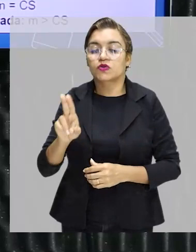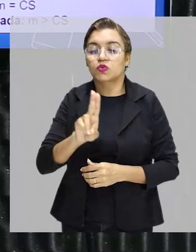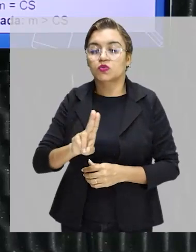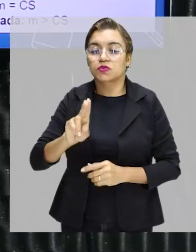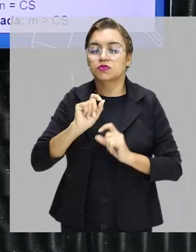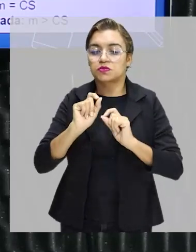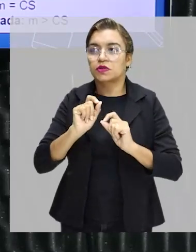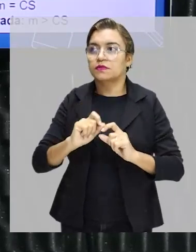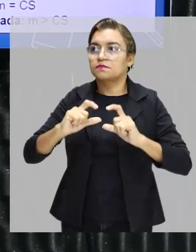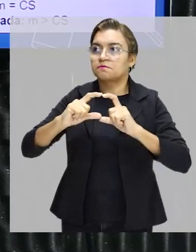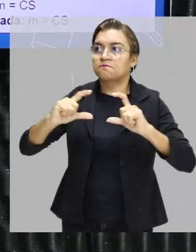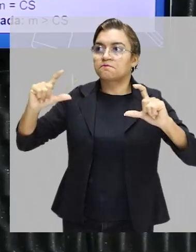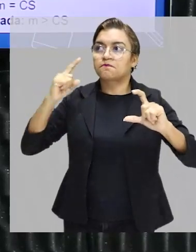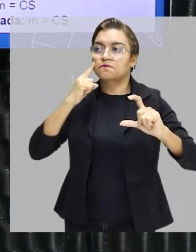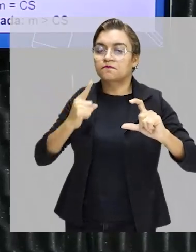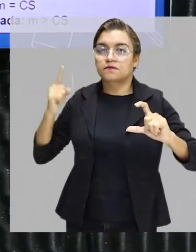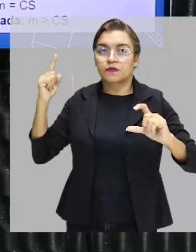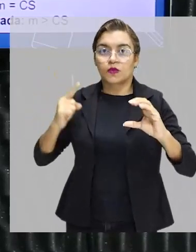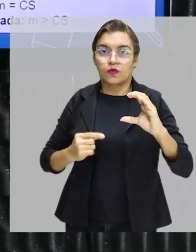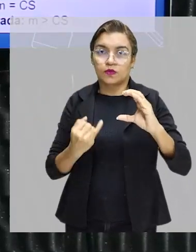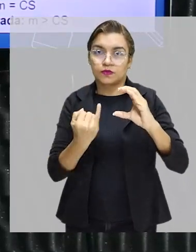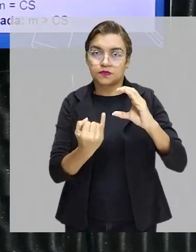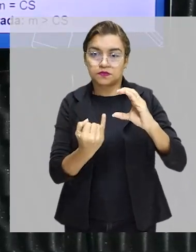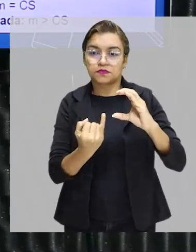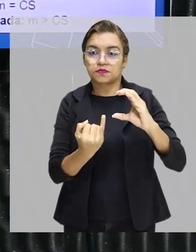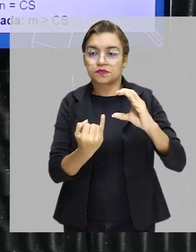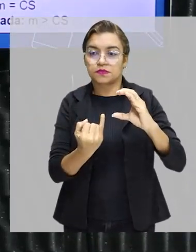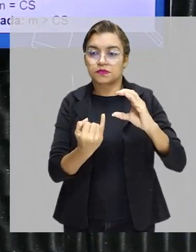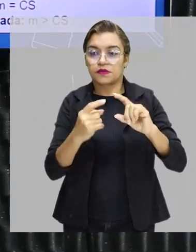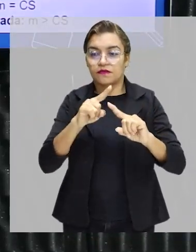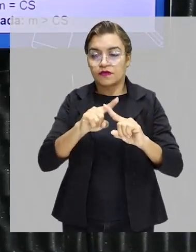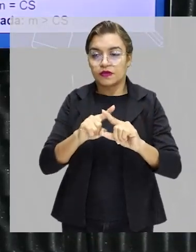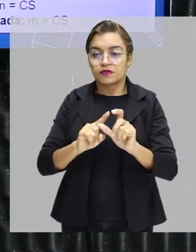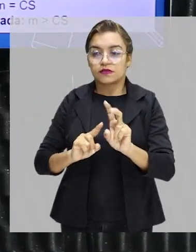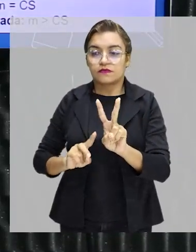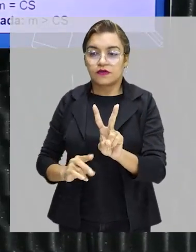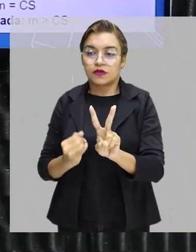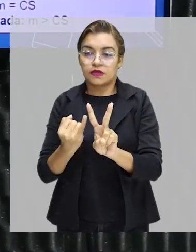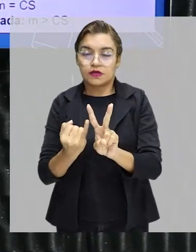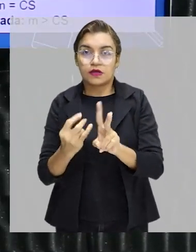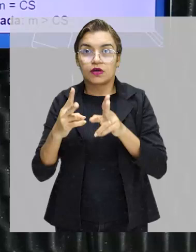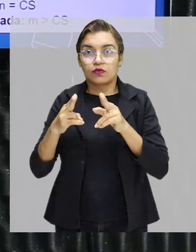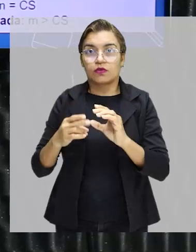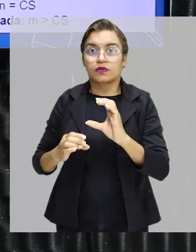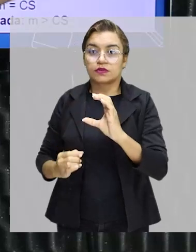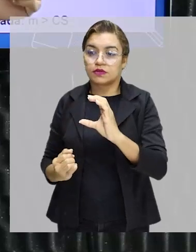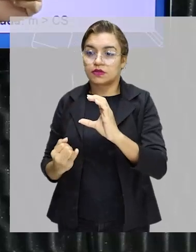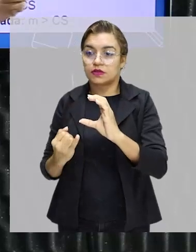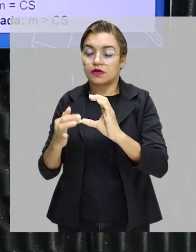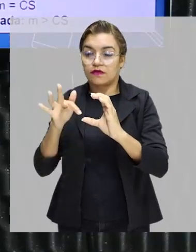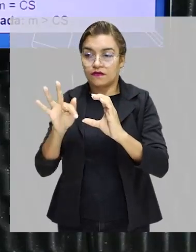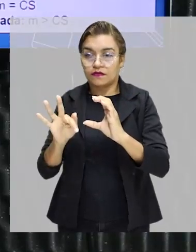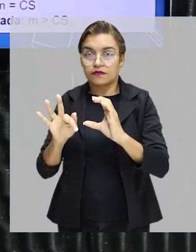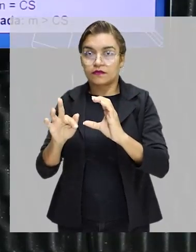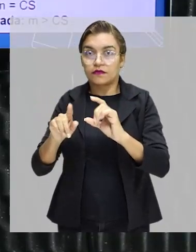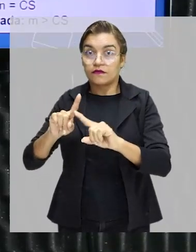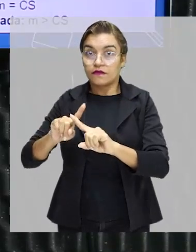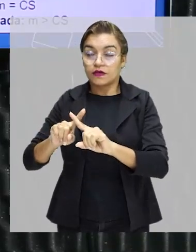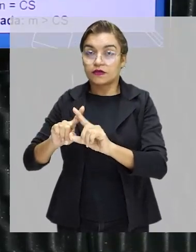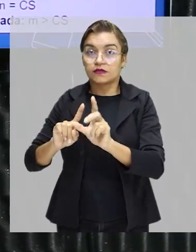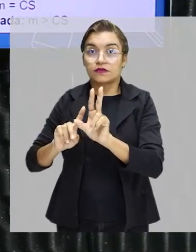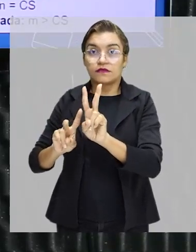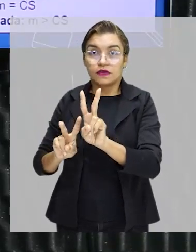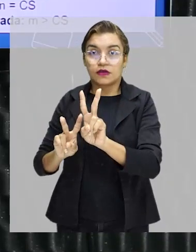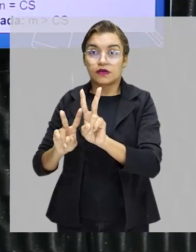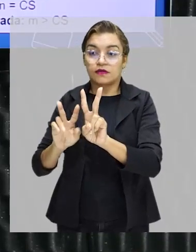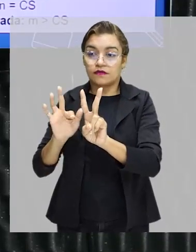expressão concentração inicial vezes volume inicial vai ser igual a concentração final vezes o volume final. Se for